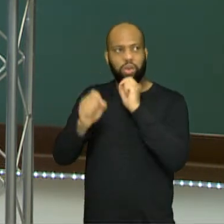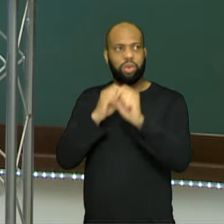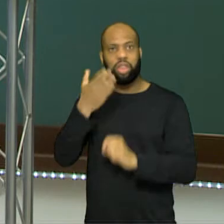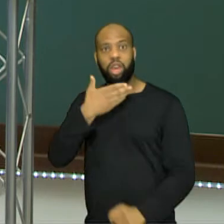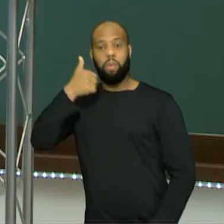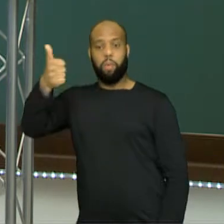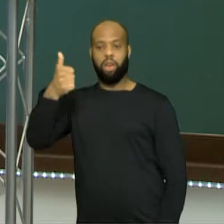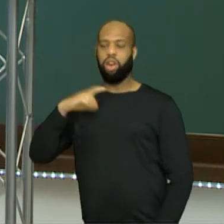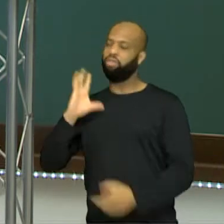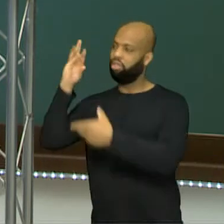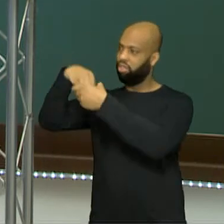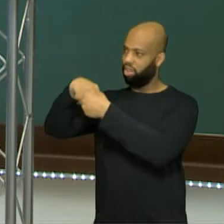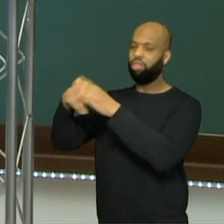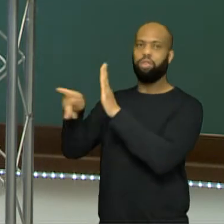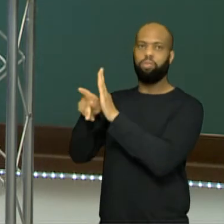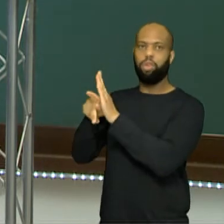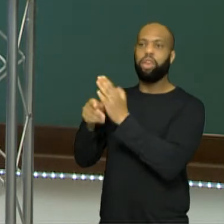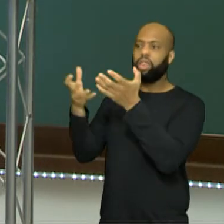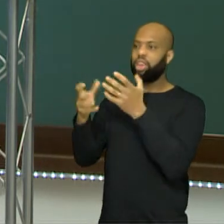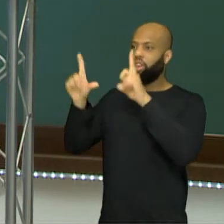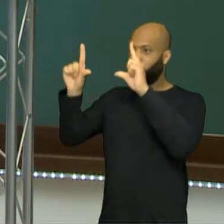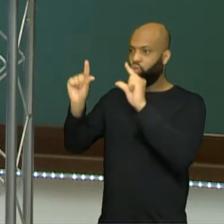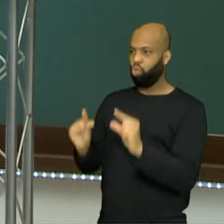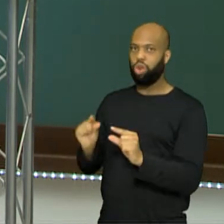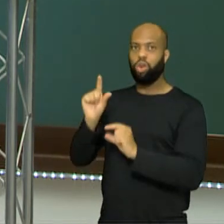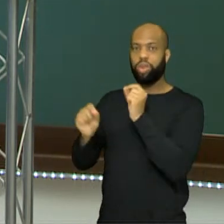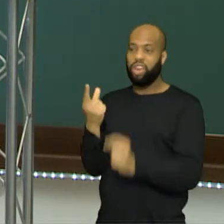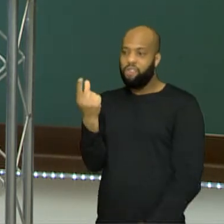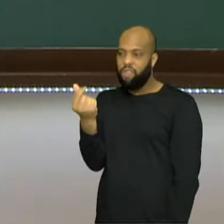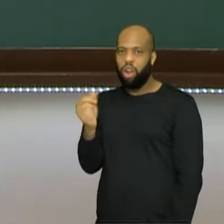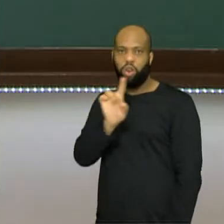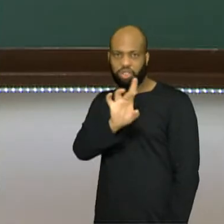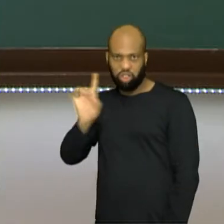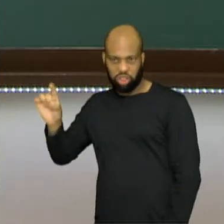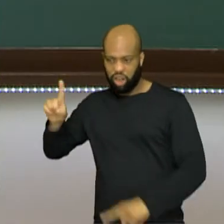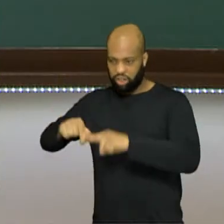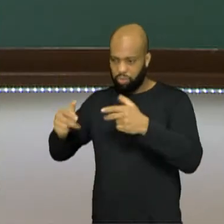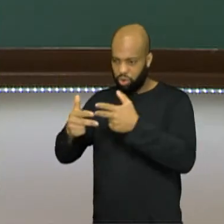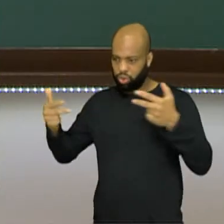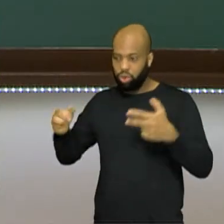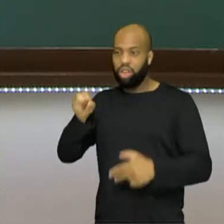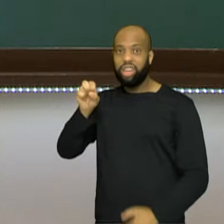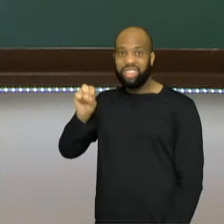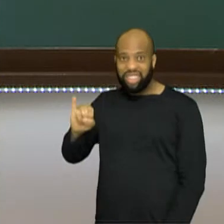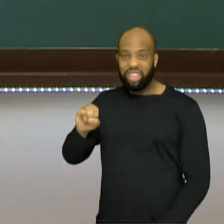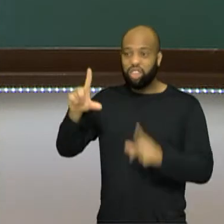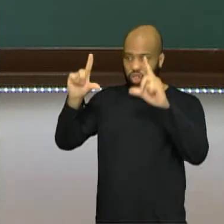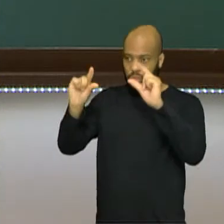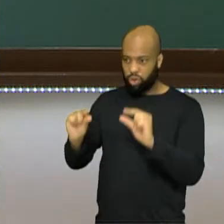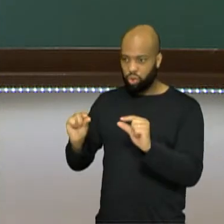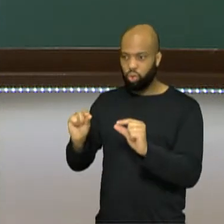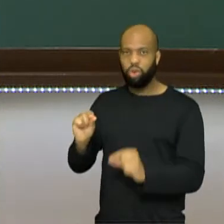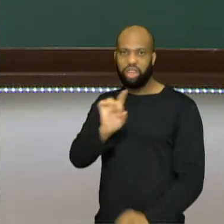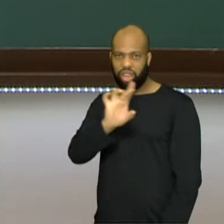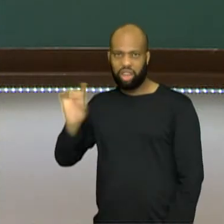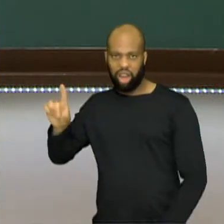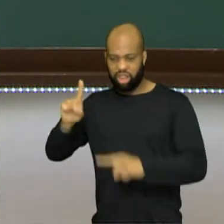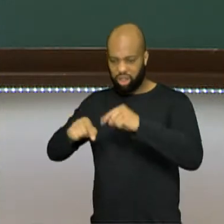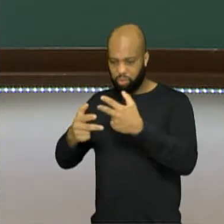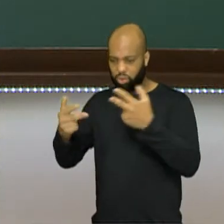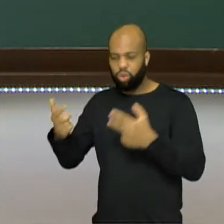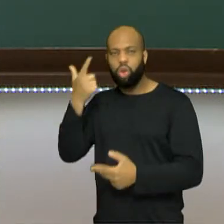e às melhorias internas para diminuir o custo do produto. E ao diminuir o custo do produto, você